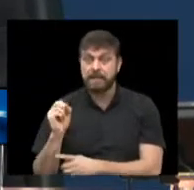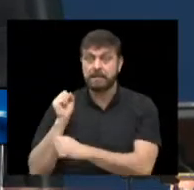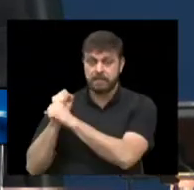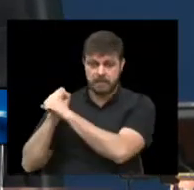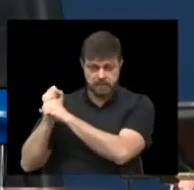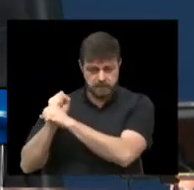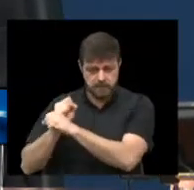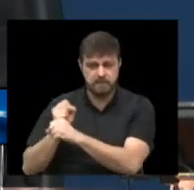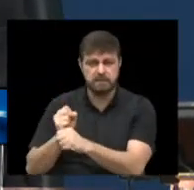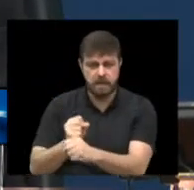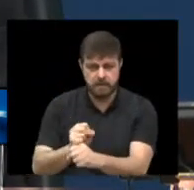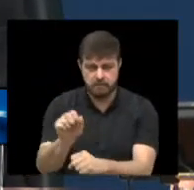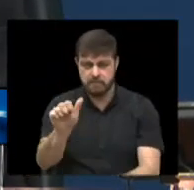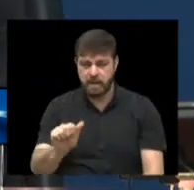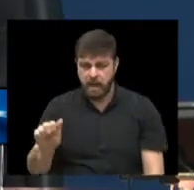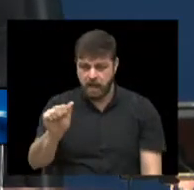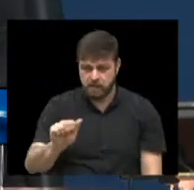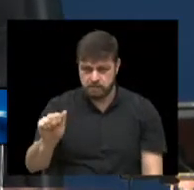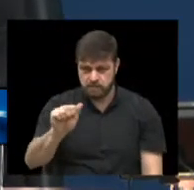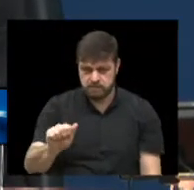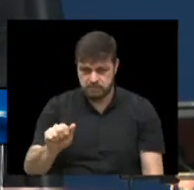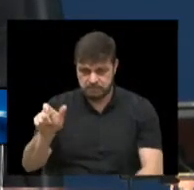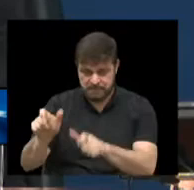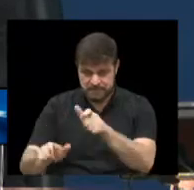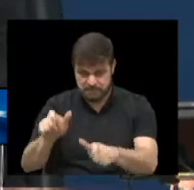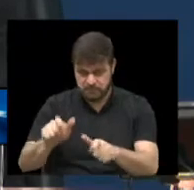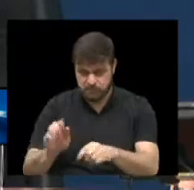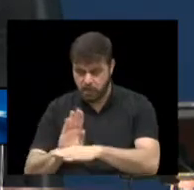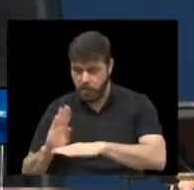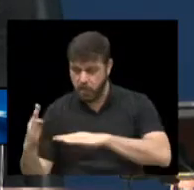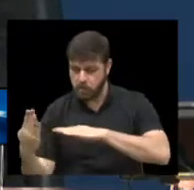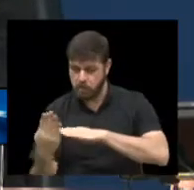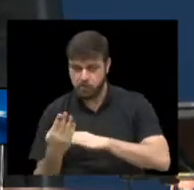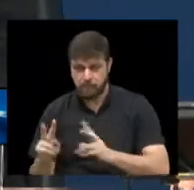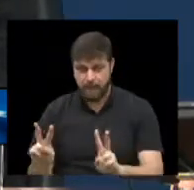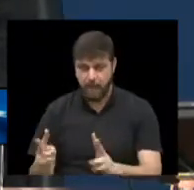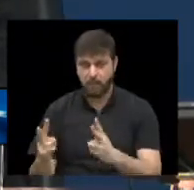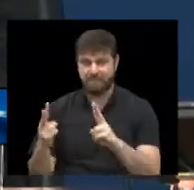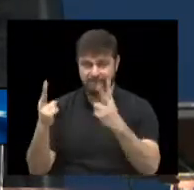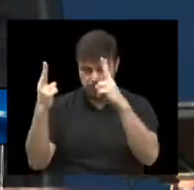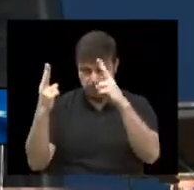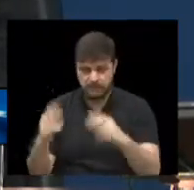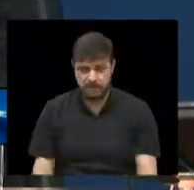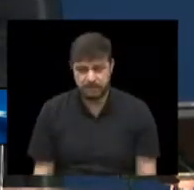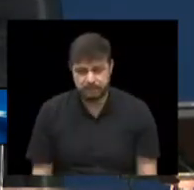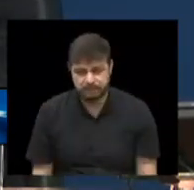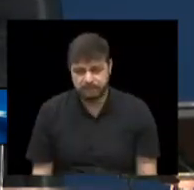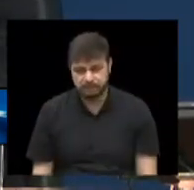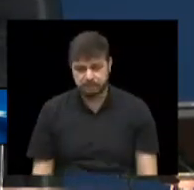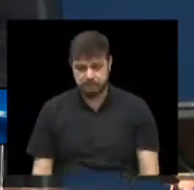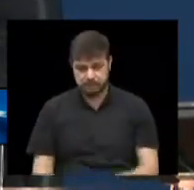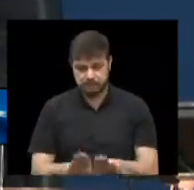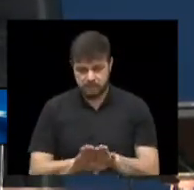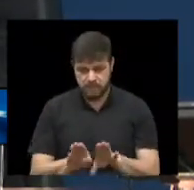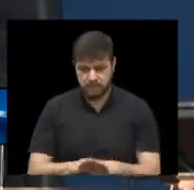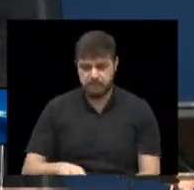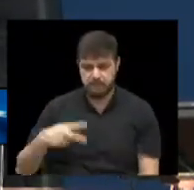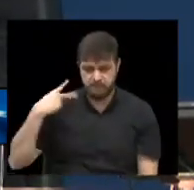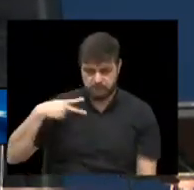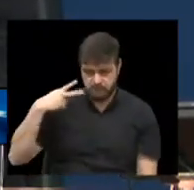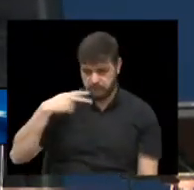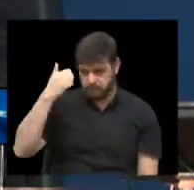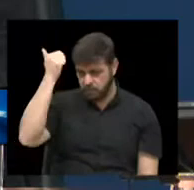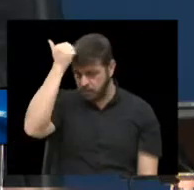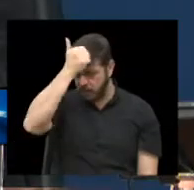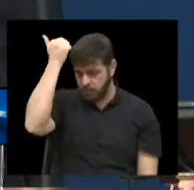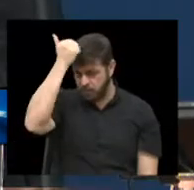à Associação de Moradores do Bairro da Vitória, região da Vila Jorgina. Caminhe-se. Requerimento também de autoria do vereador Ailton